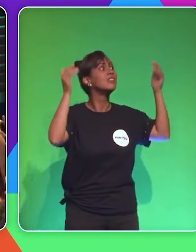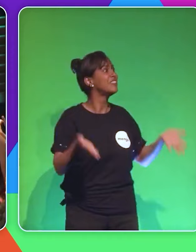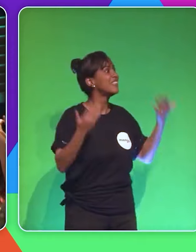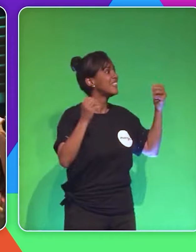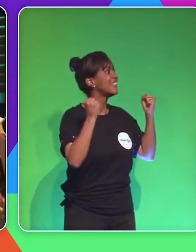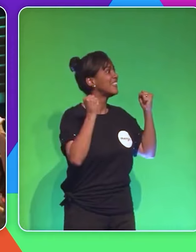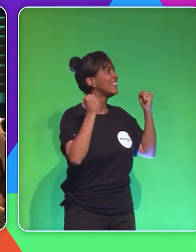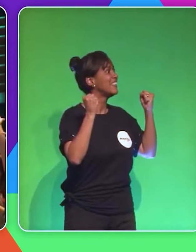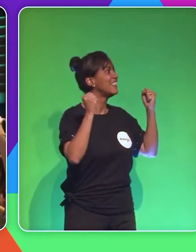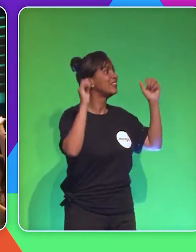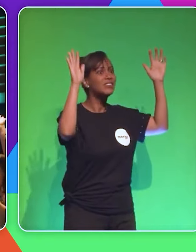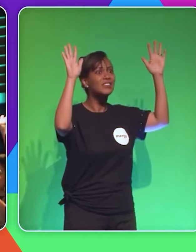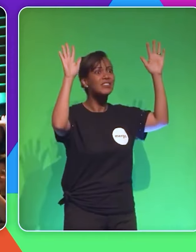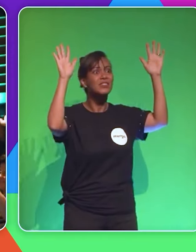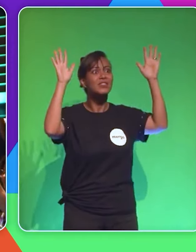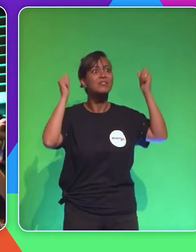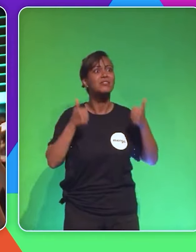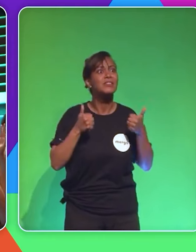a